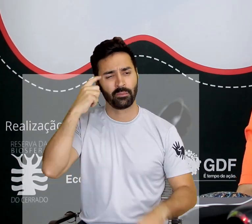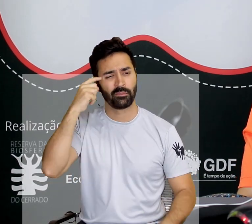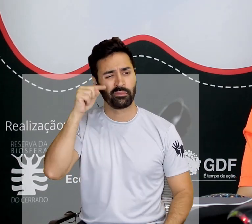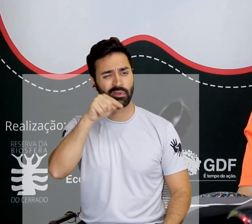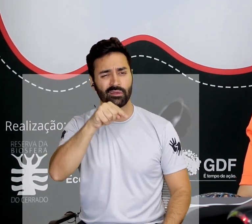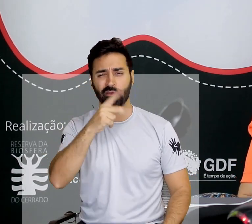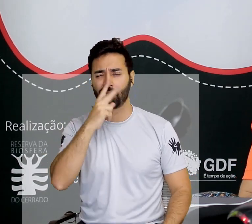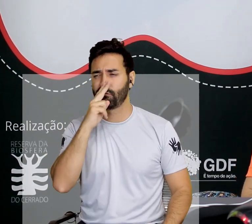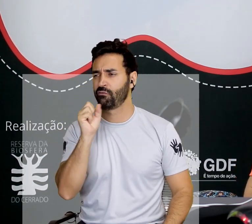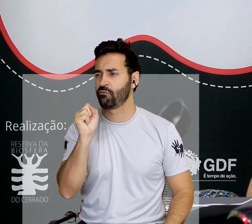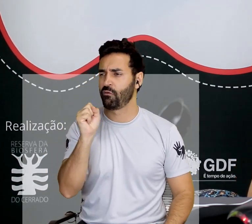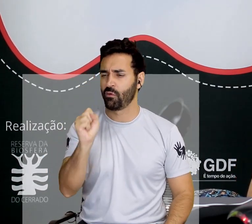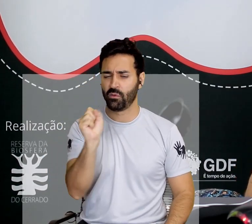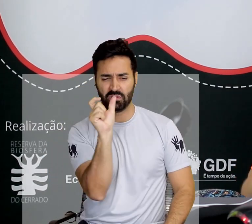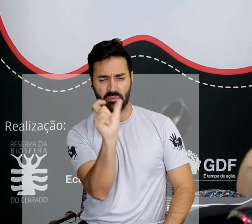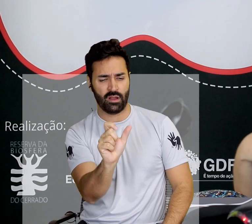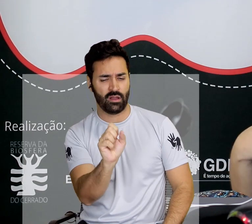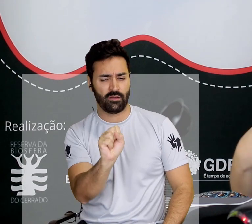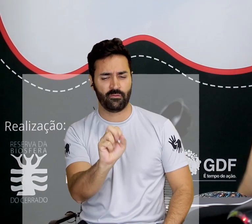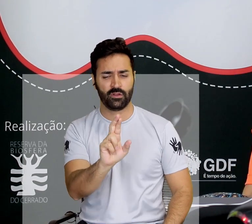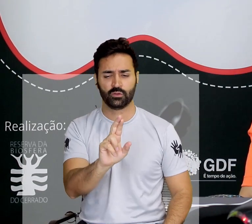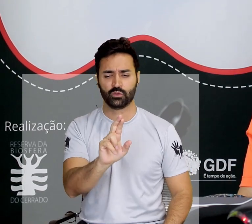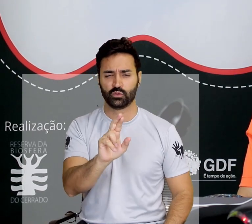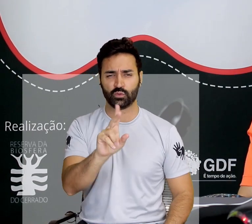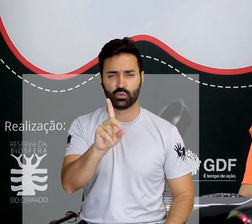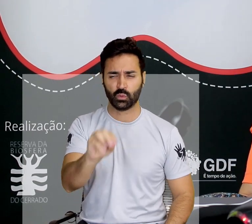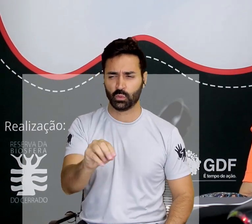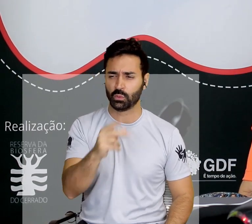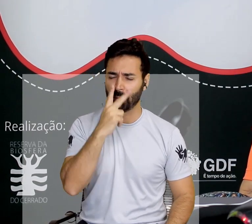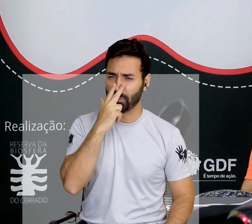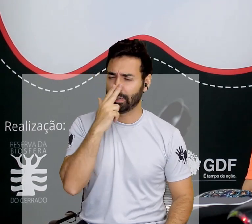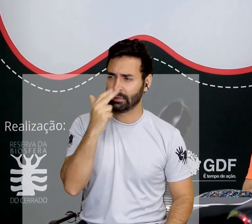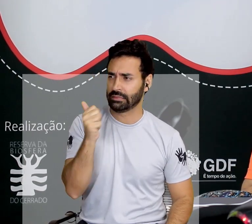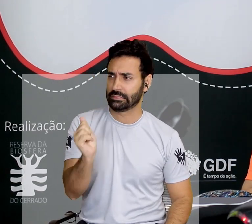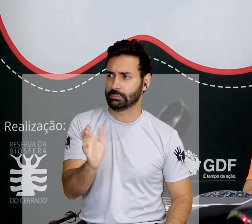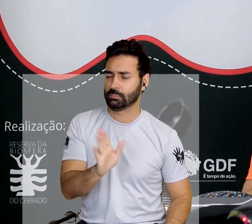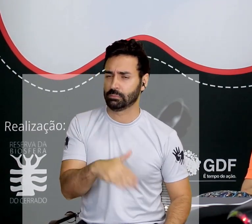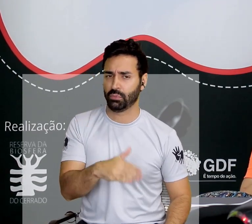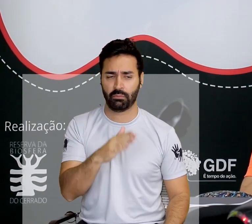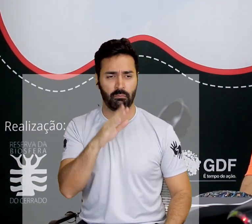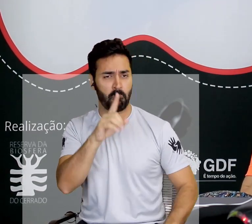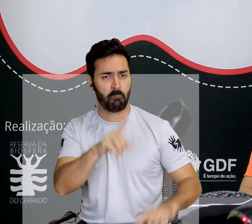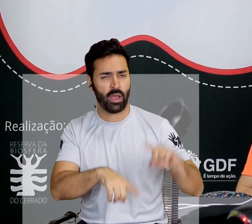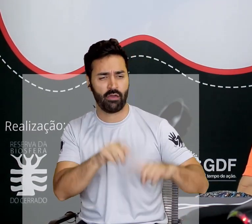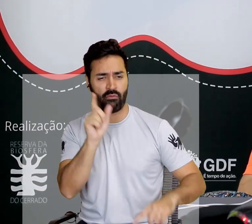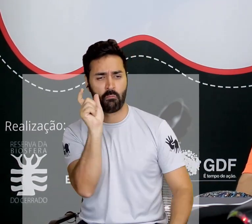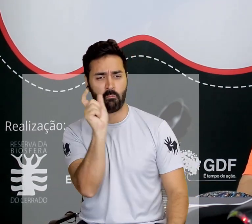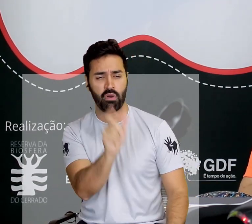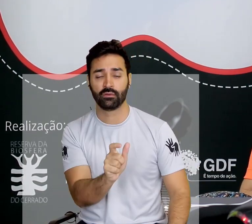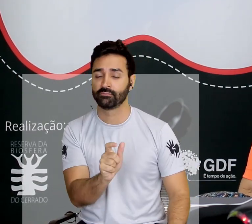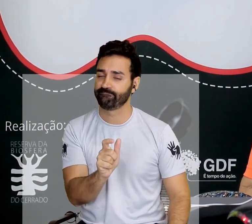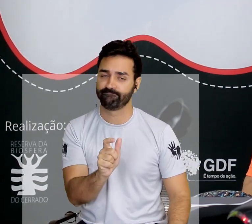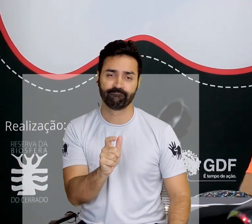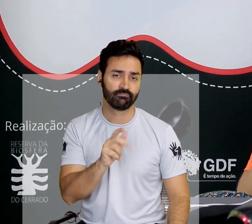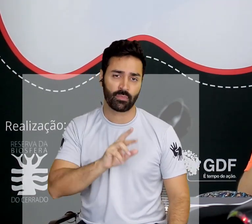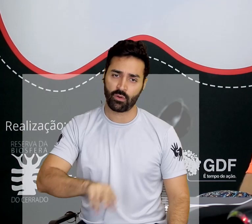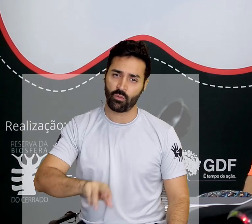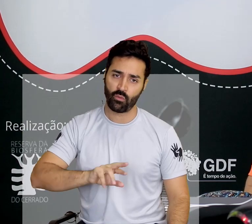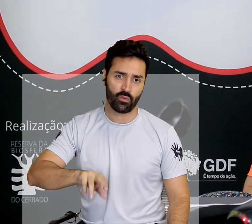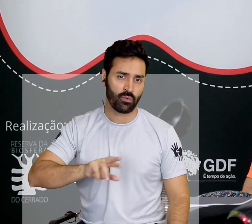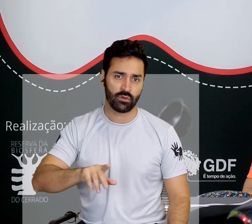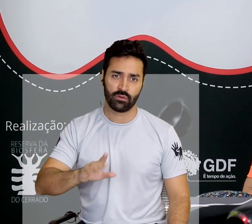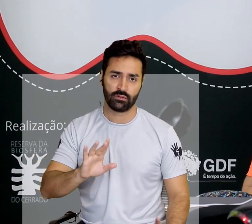tão forte, tão pesado, tão pejorativo. Não é depreciativo, não é pejorativo,